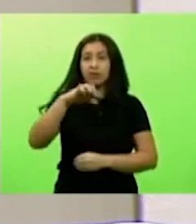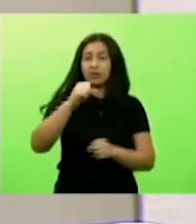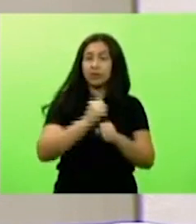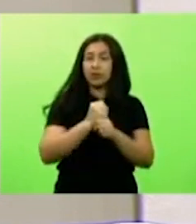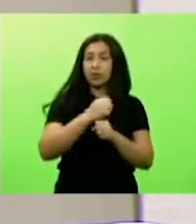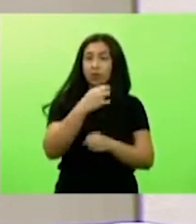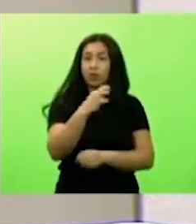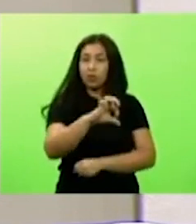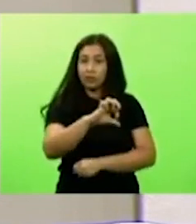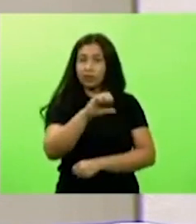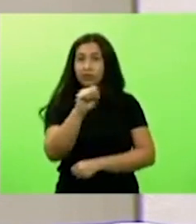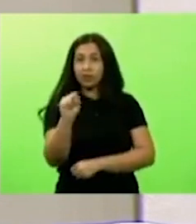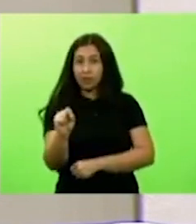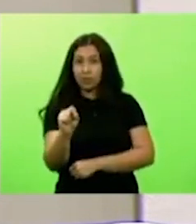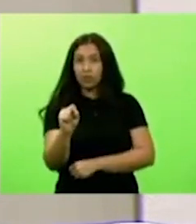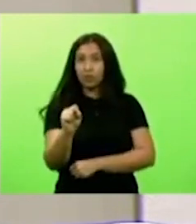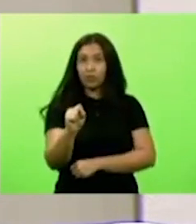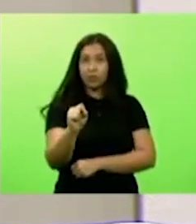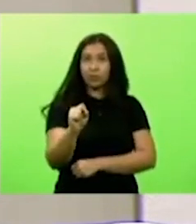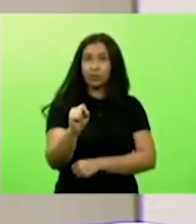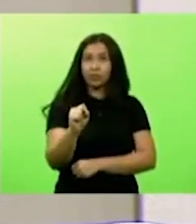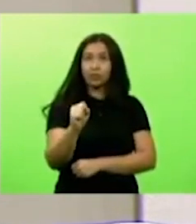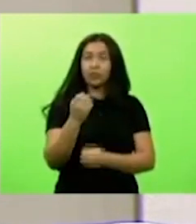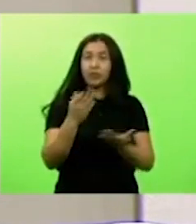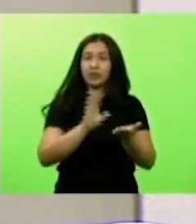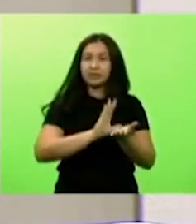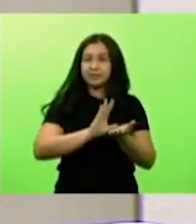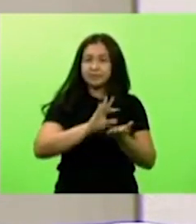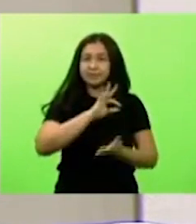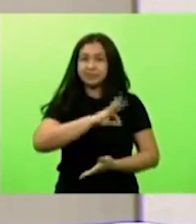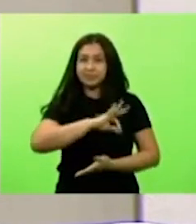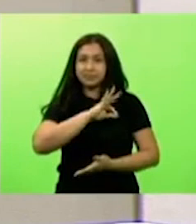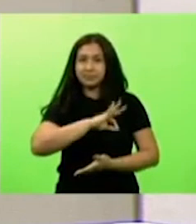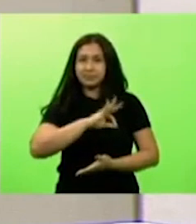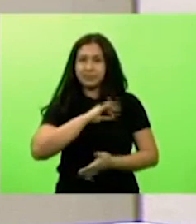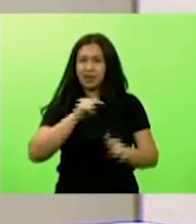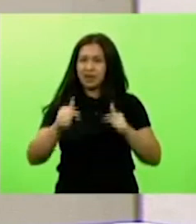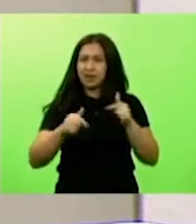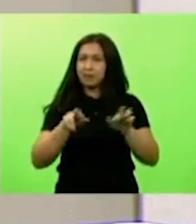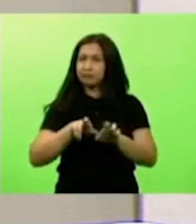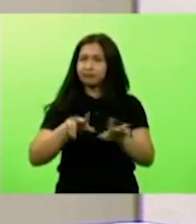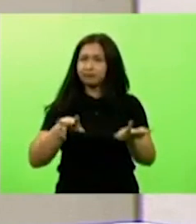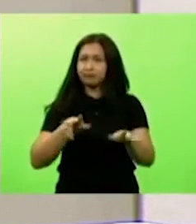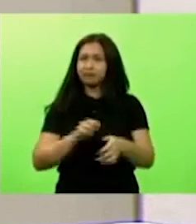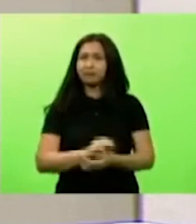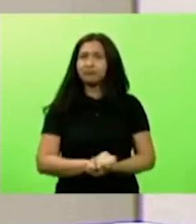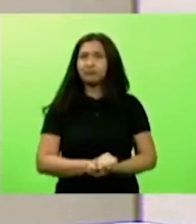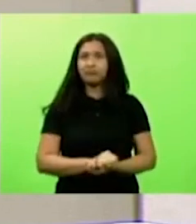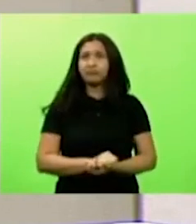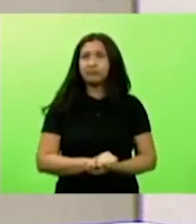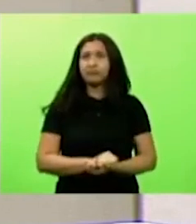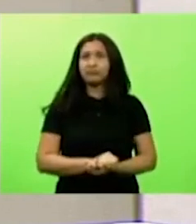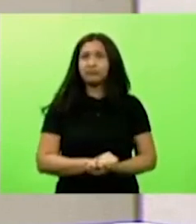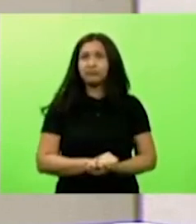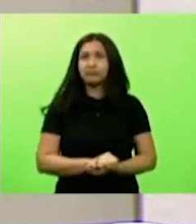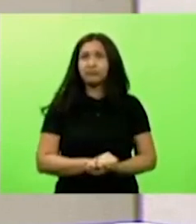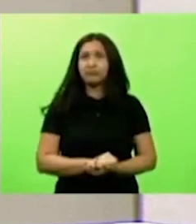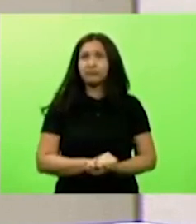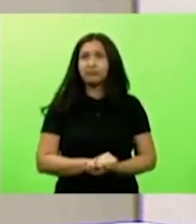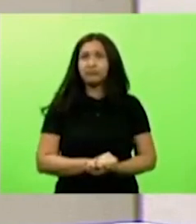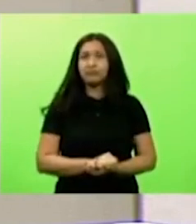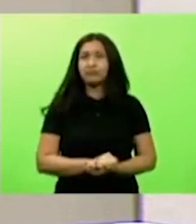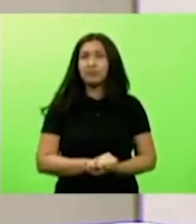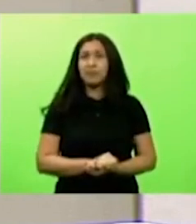ver daria a equiparação remuneratória entre carreiras distintas a despeito da afinidade de